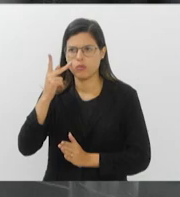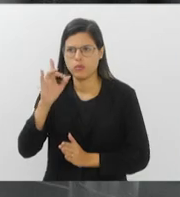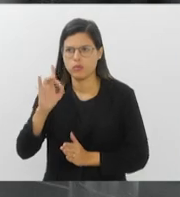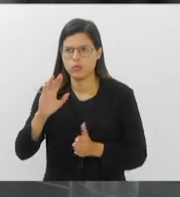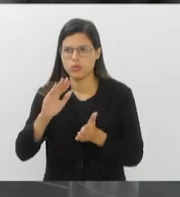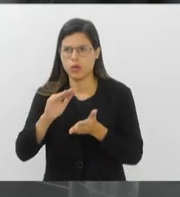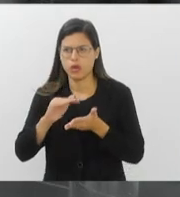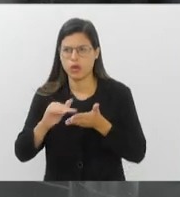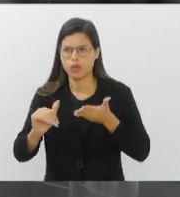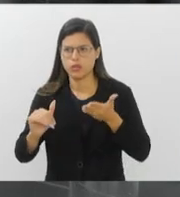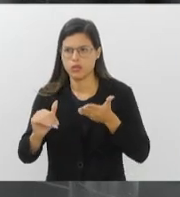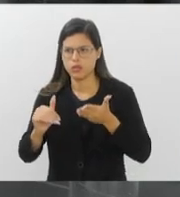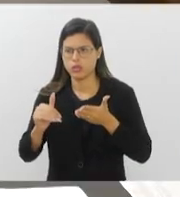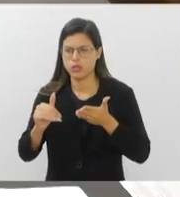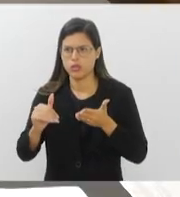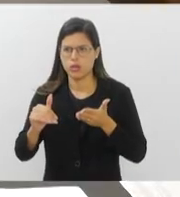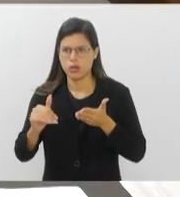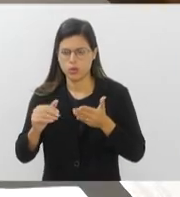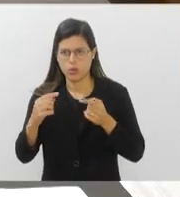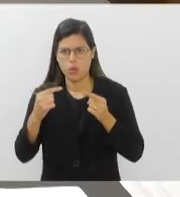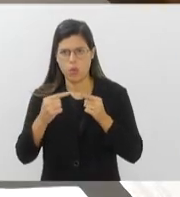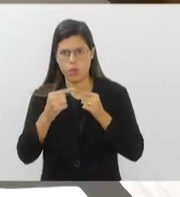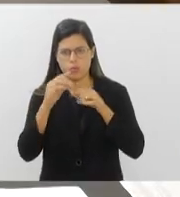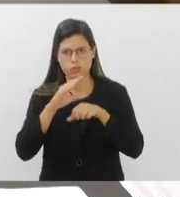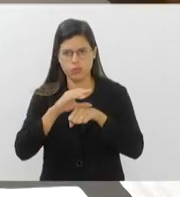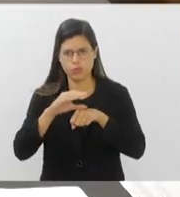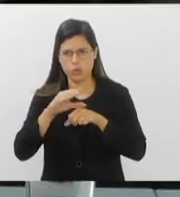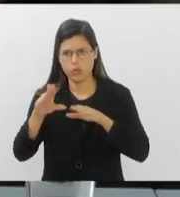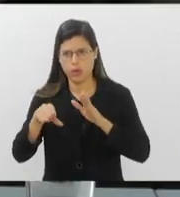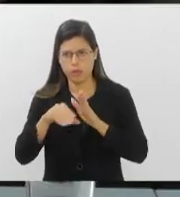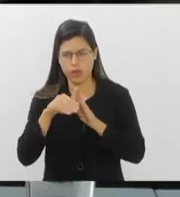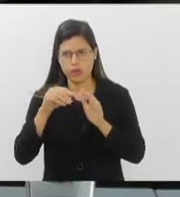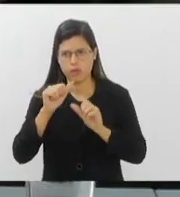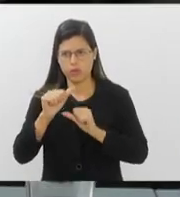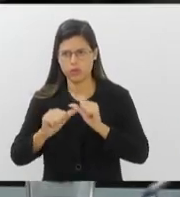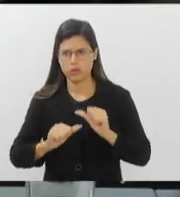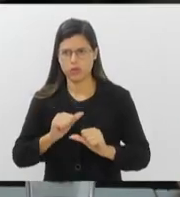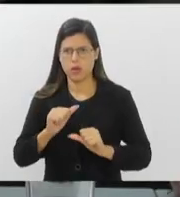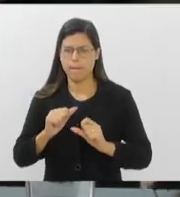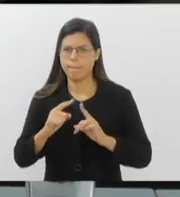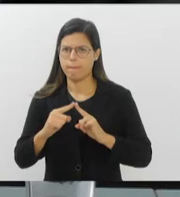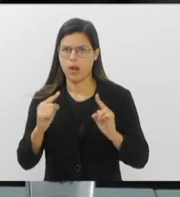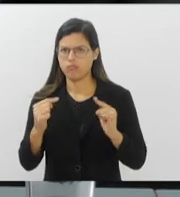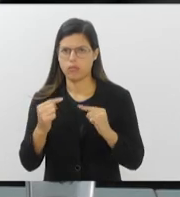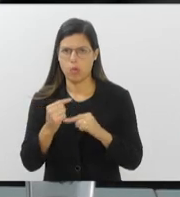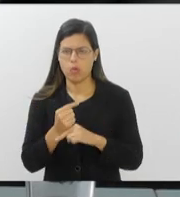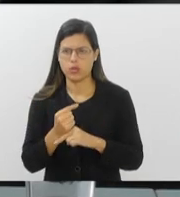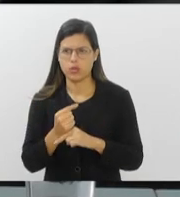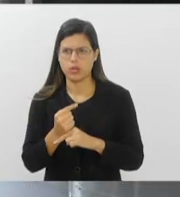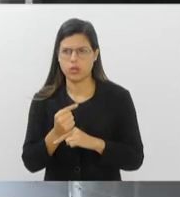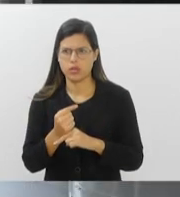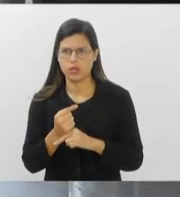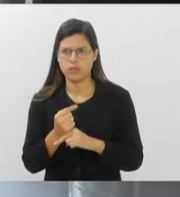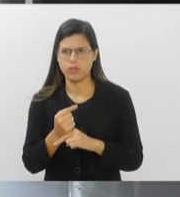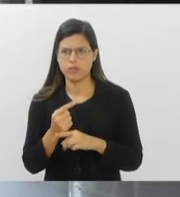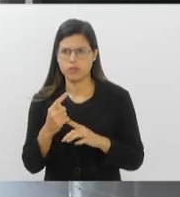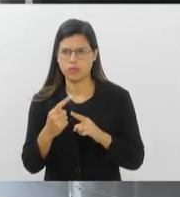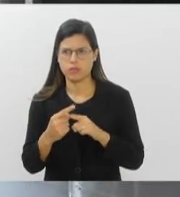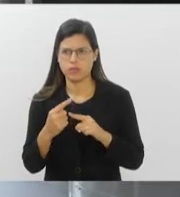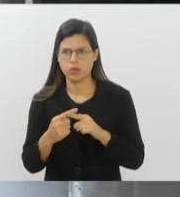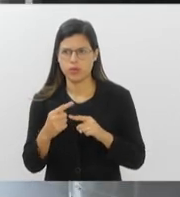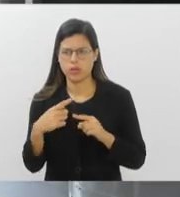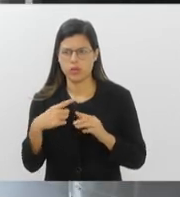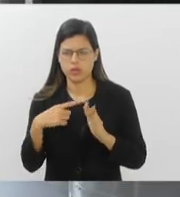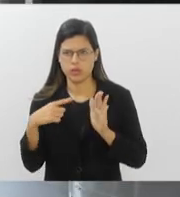O patriota Clezão. Estou dando constitucionalidade Clezão com emenda modificativa. Mas ele não está contrariando. Porque há um item